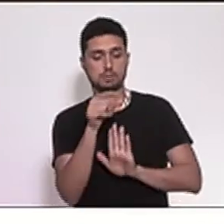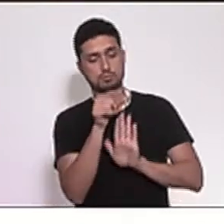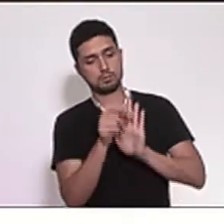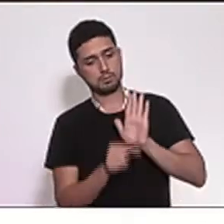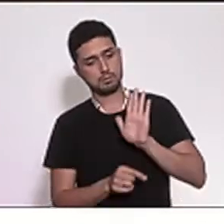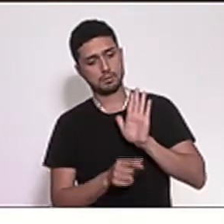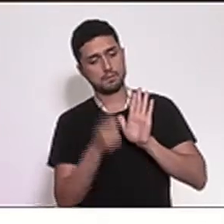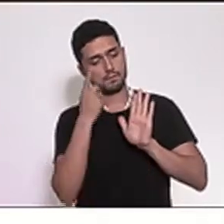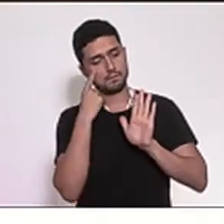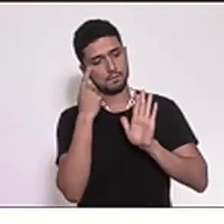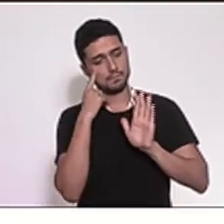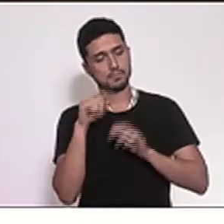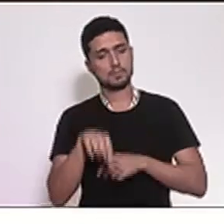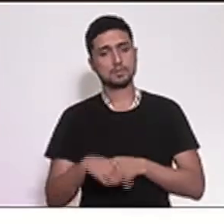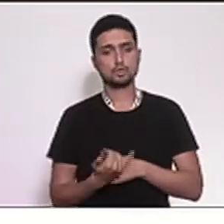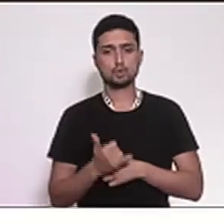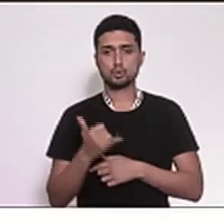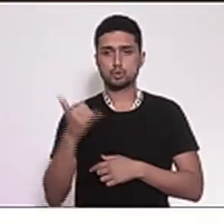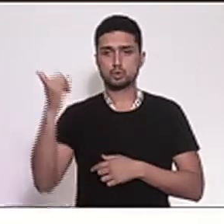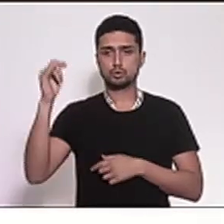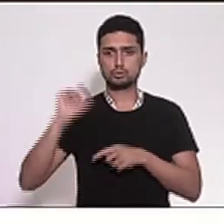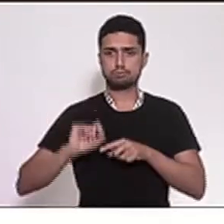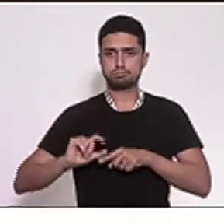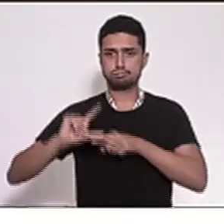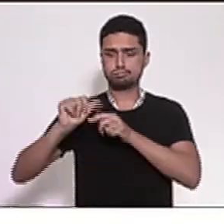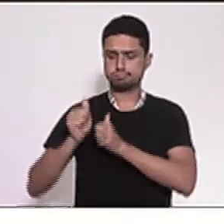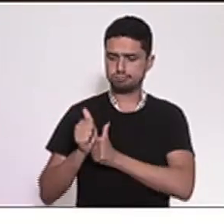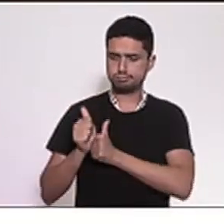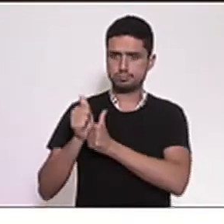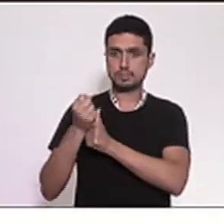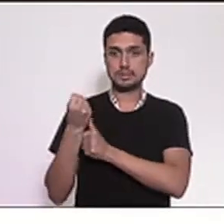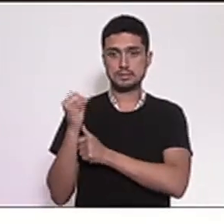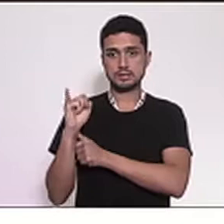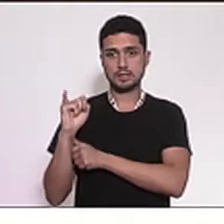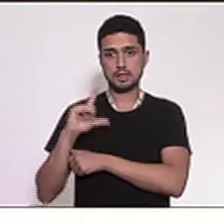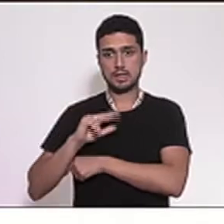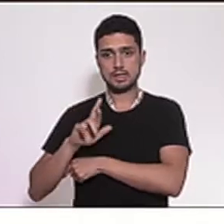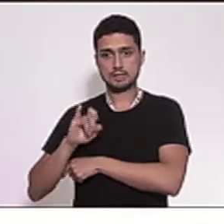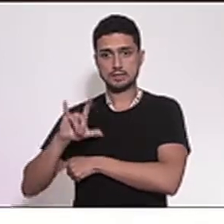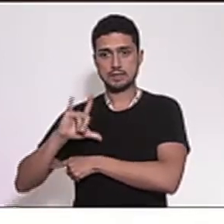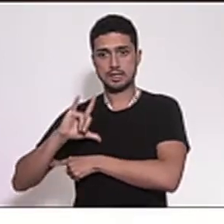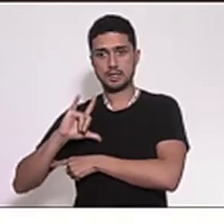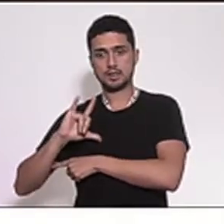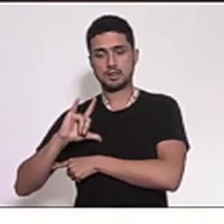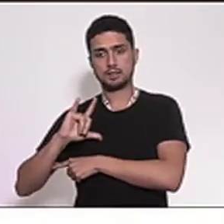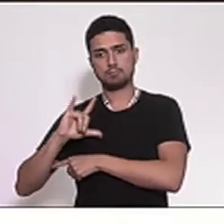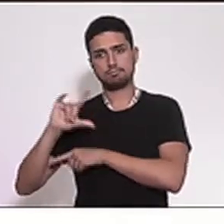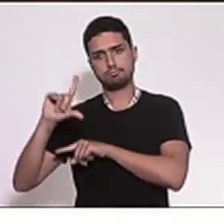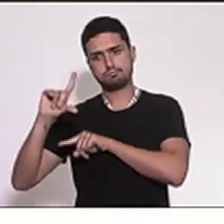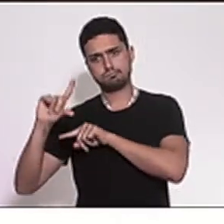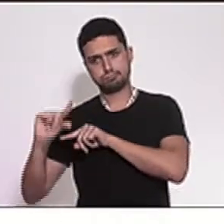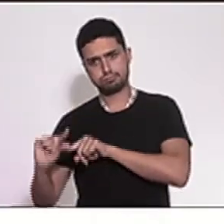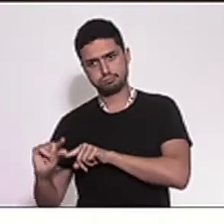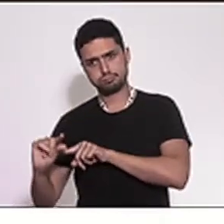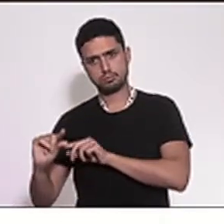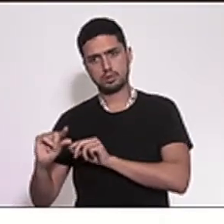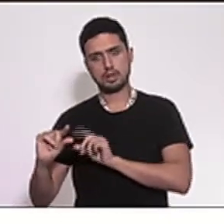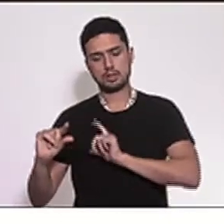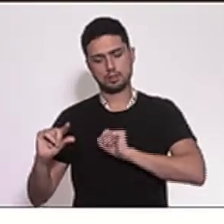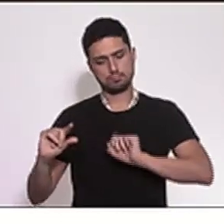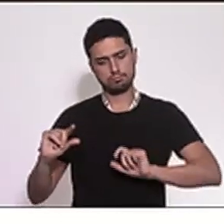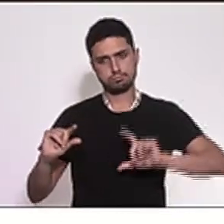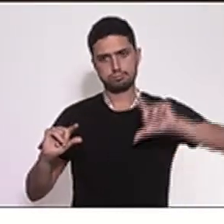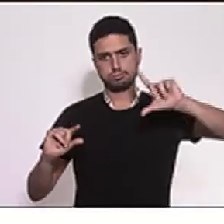aumentariam à medida que a receita com royalties diminuísse. Mas à medida que as receitas com royalties voltassem a